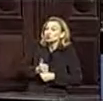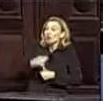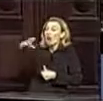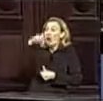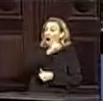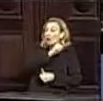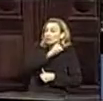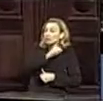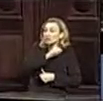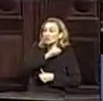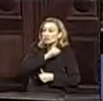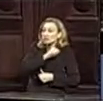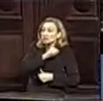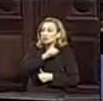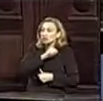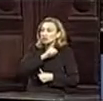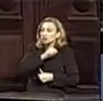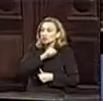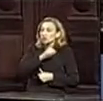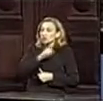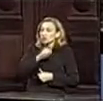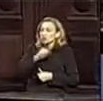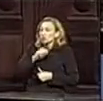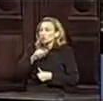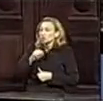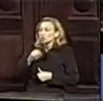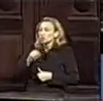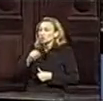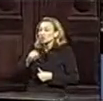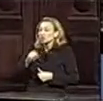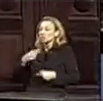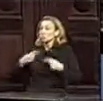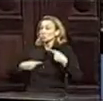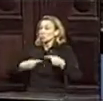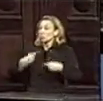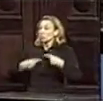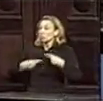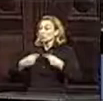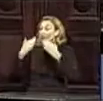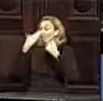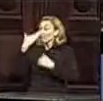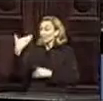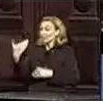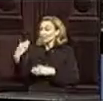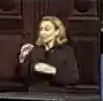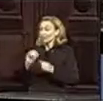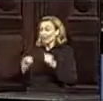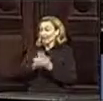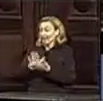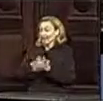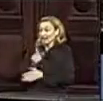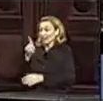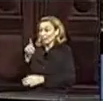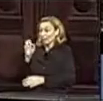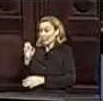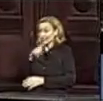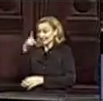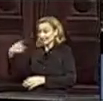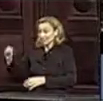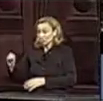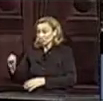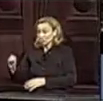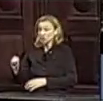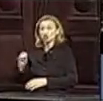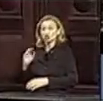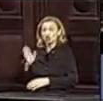urgente daqueles que estão à frente dessa pasta, em nome do governador do estado. Então, governador Pezão, já me dirigi ao presidente